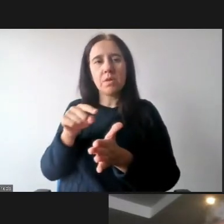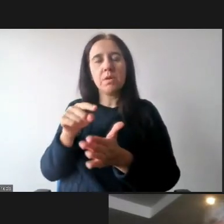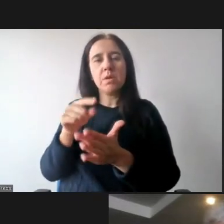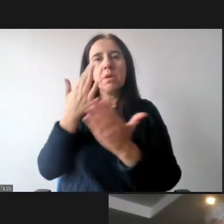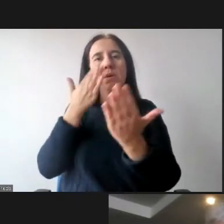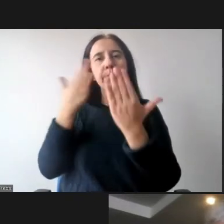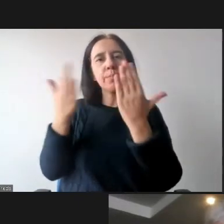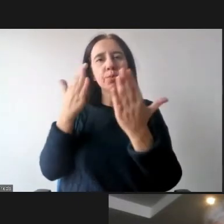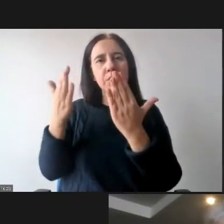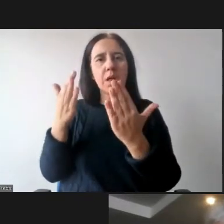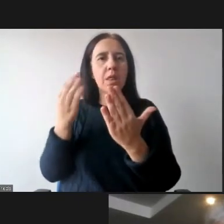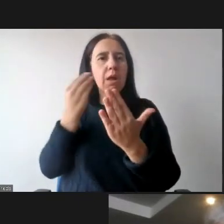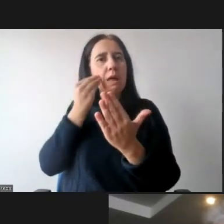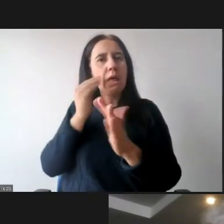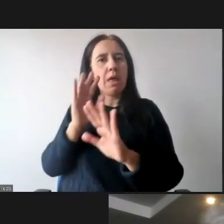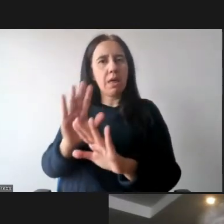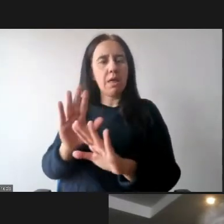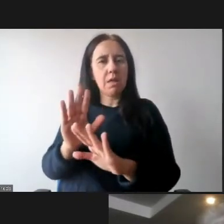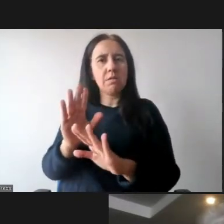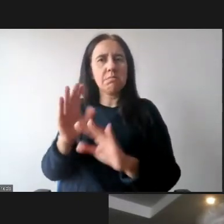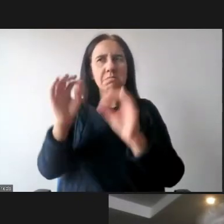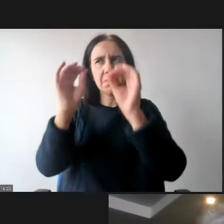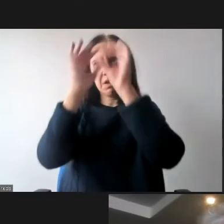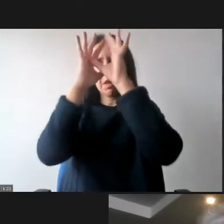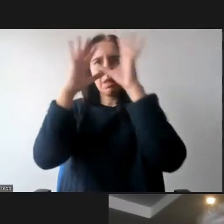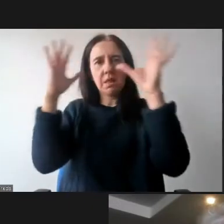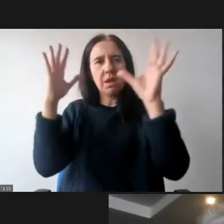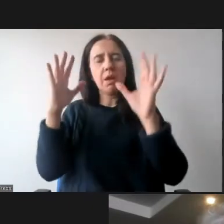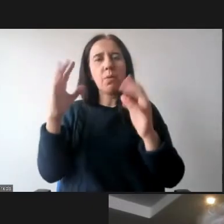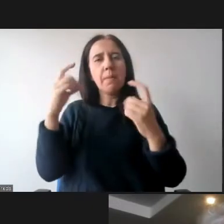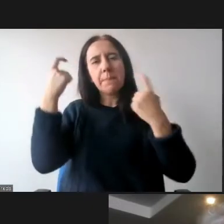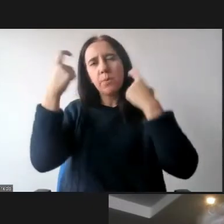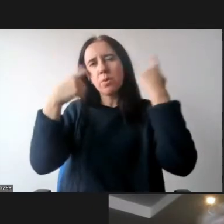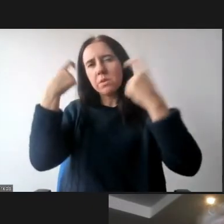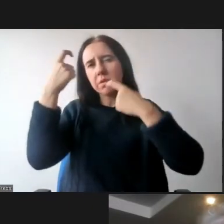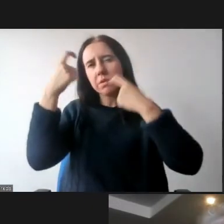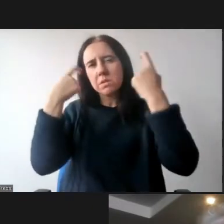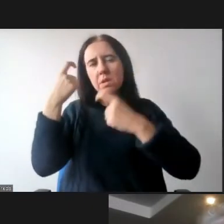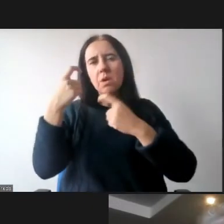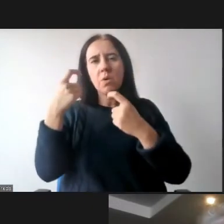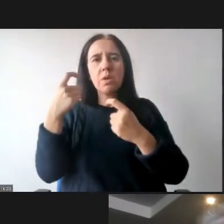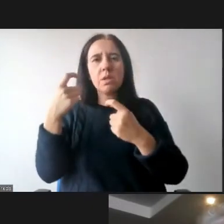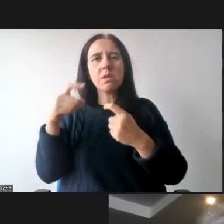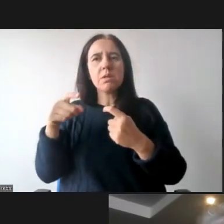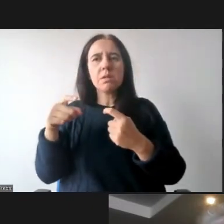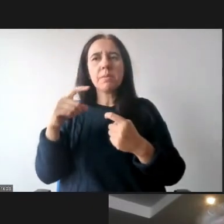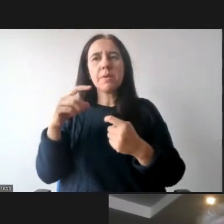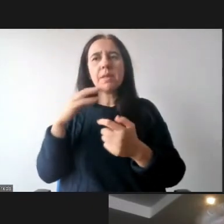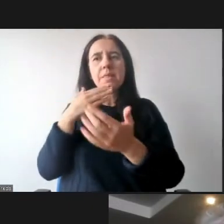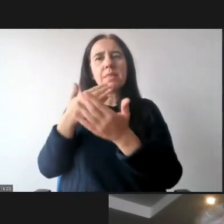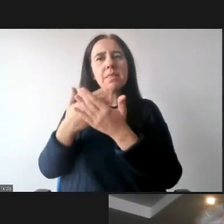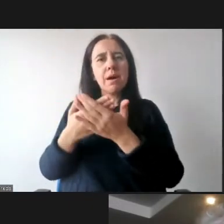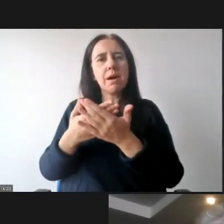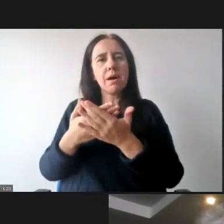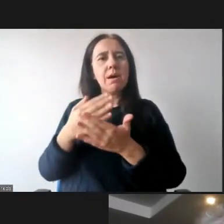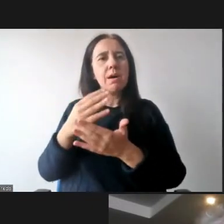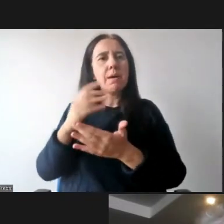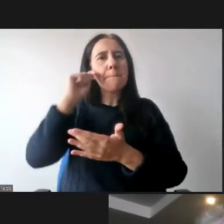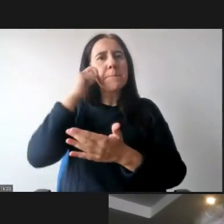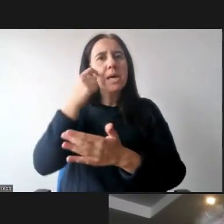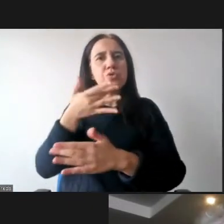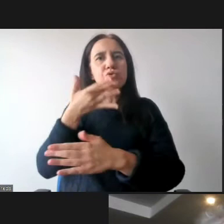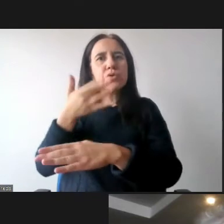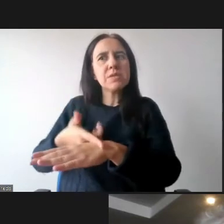proporcionalidade em sentido estrito, há aquela ideia da ponderação e do evitar uma afetação que se revela